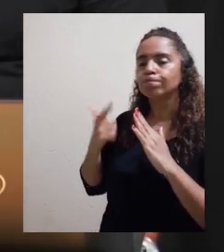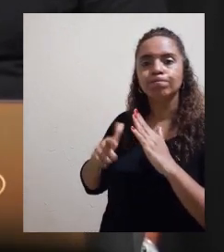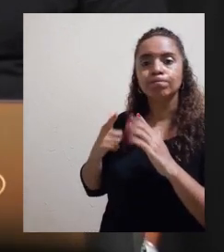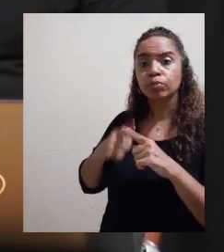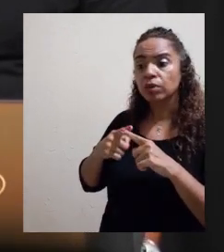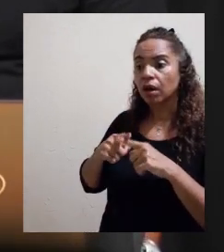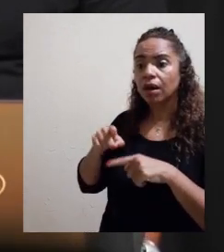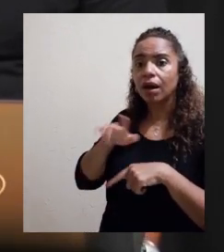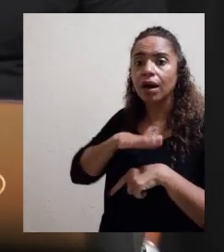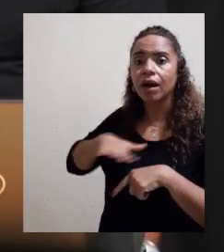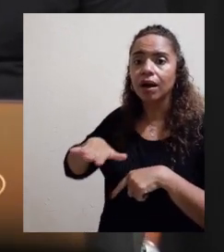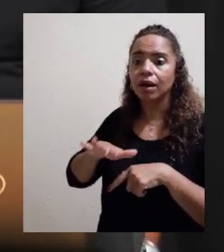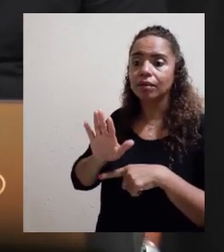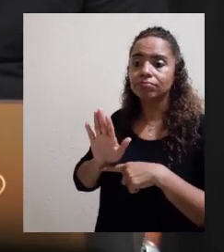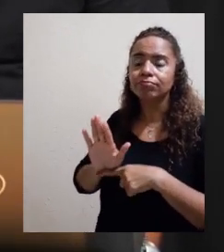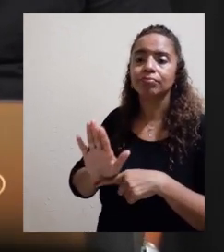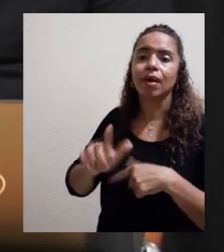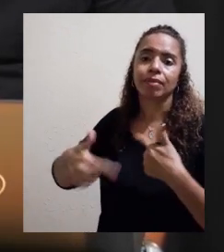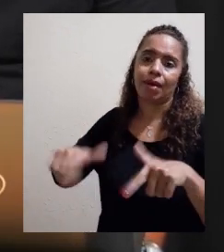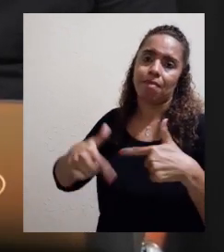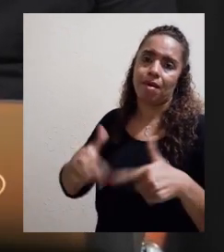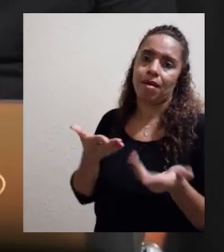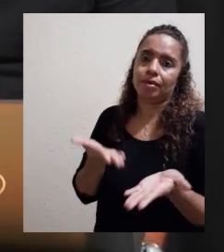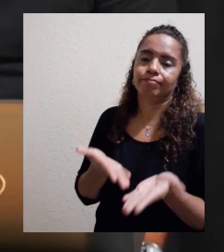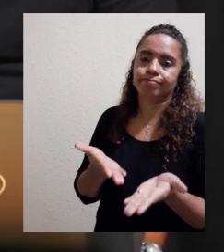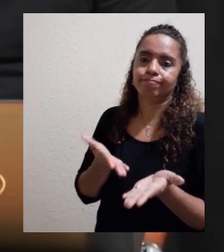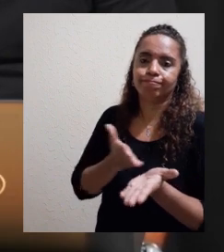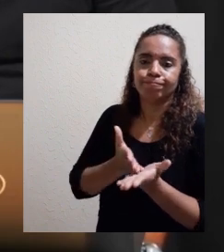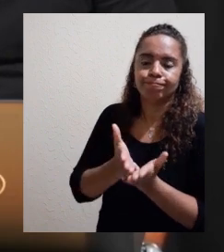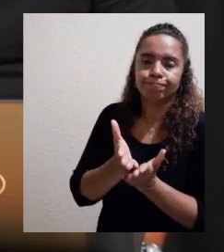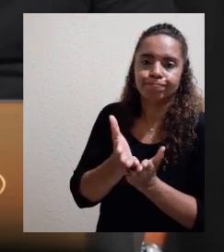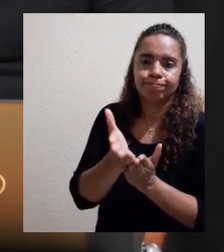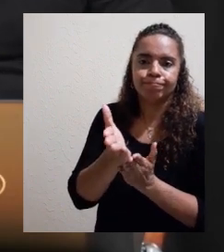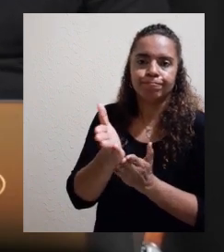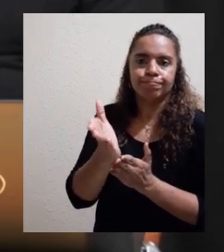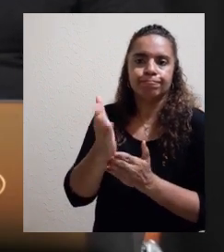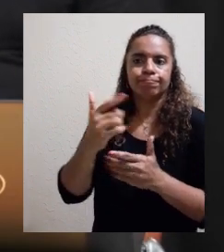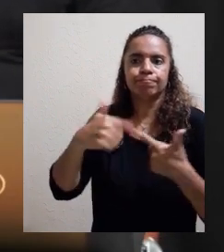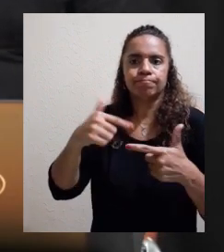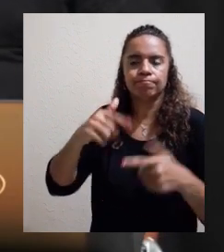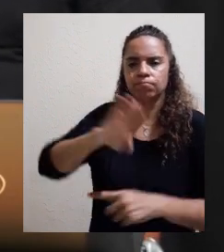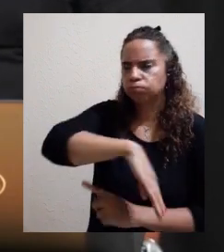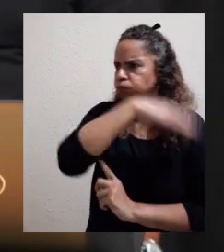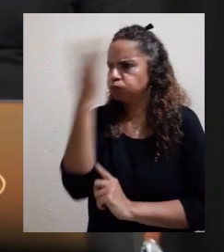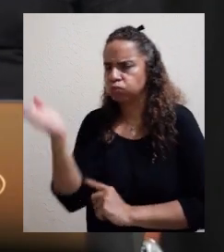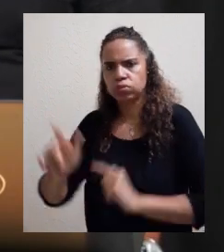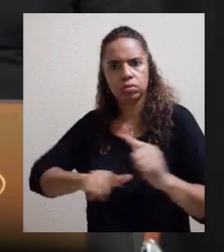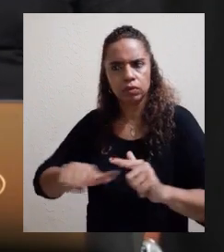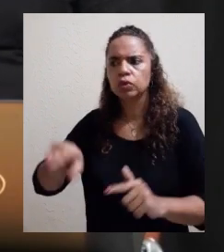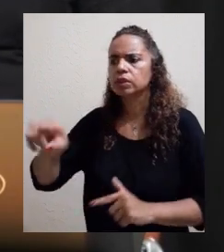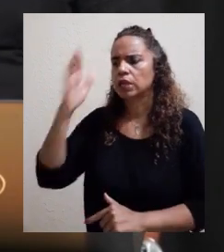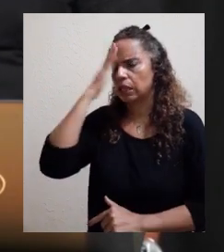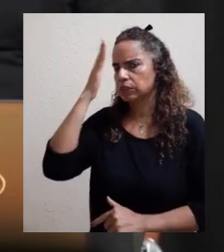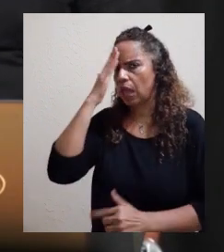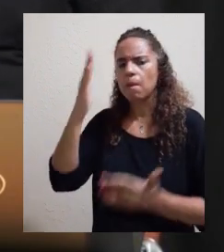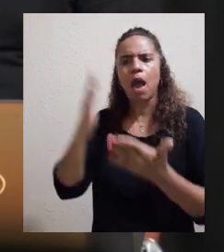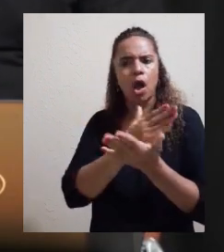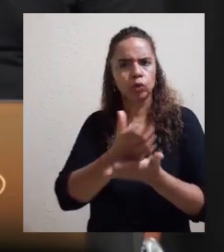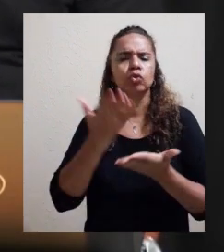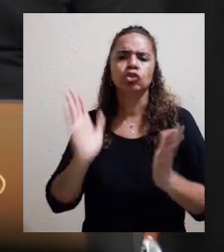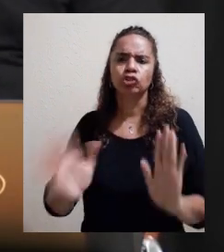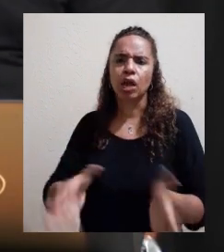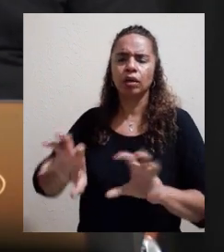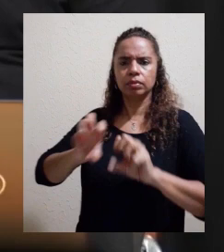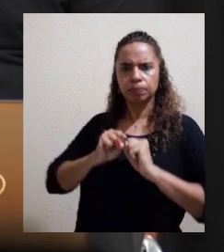na linha de frente, são as pessoas que estão em maior risco de serem infectadas. Vocês devem ter visto já diversas notícias de profissionais de saúde que pegaram,